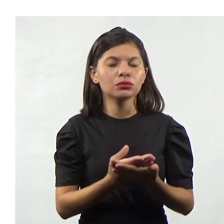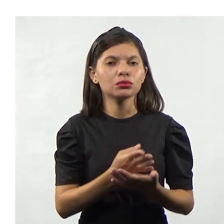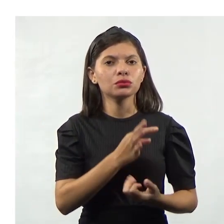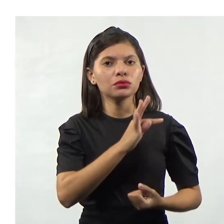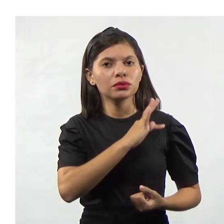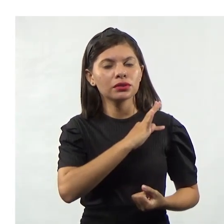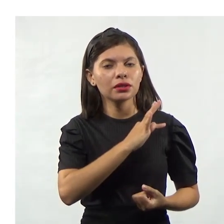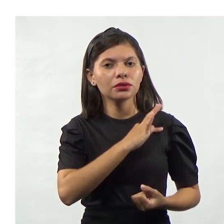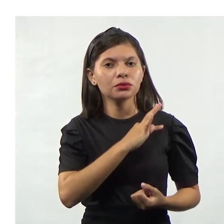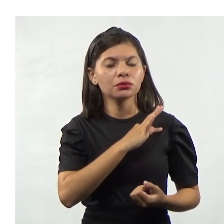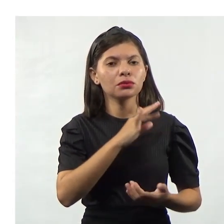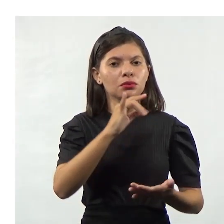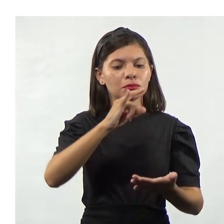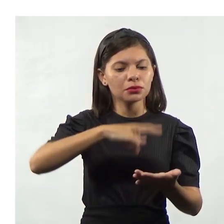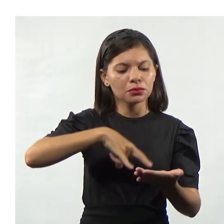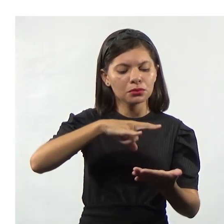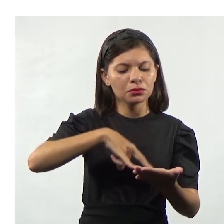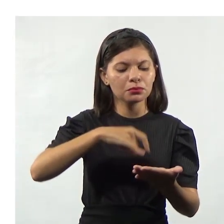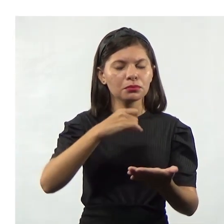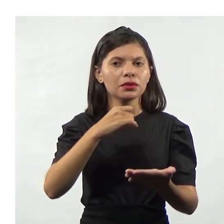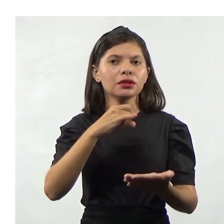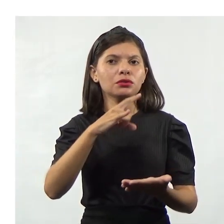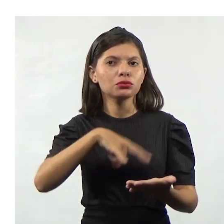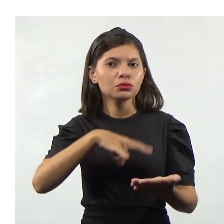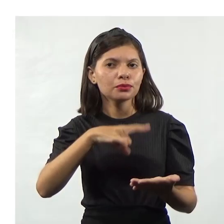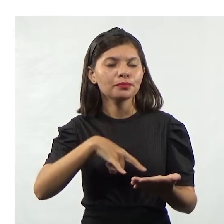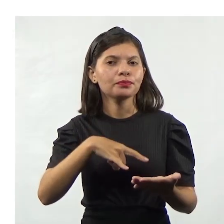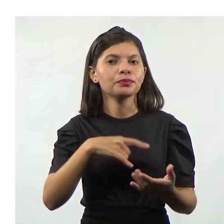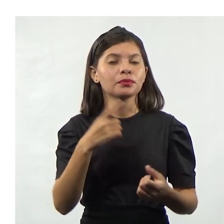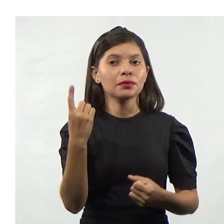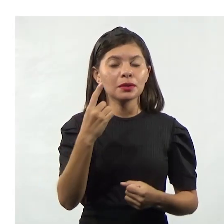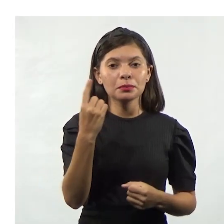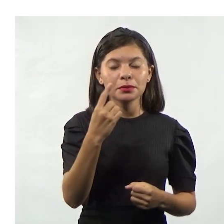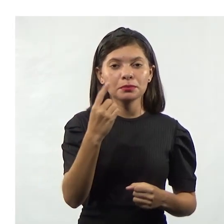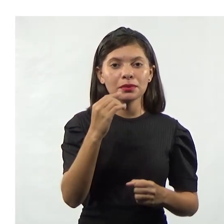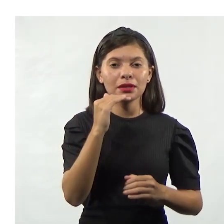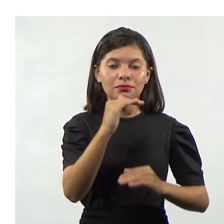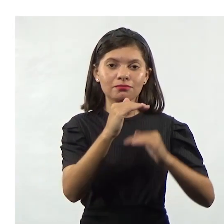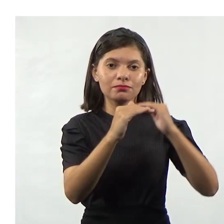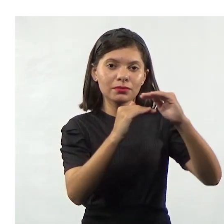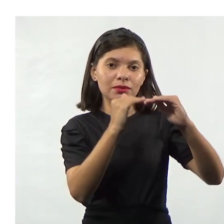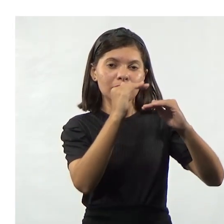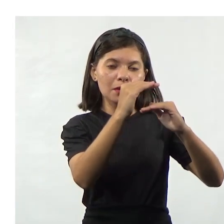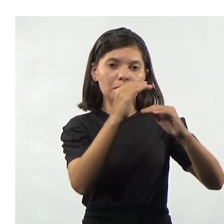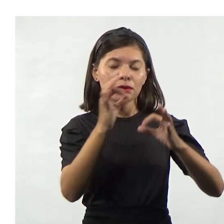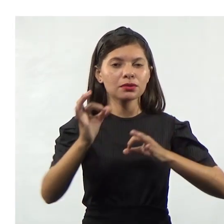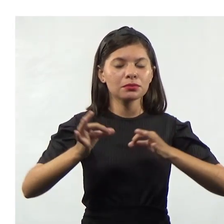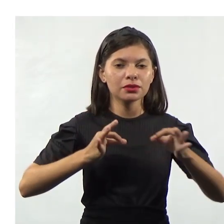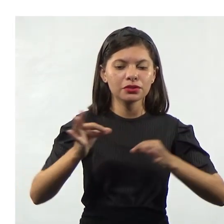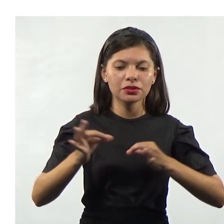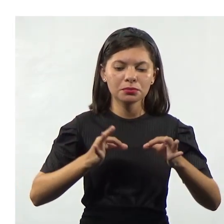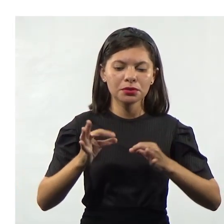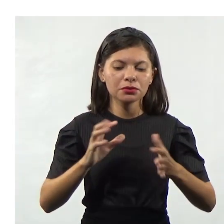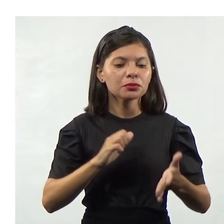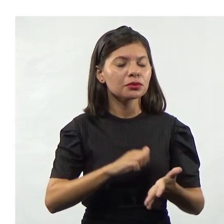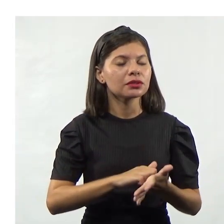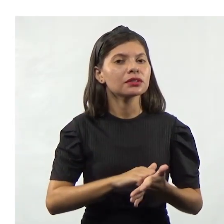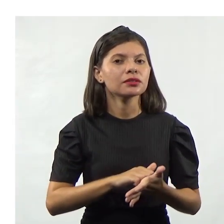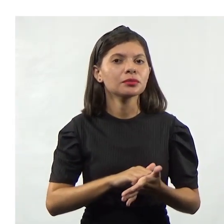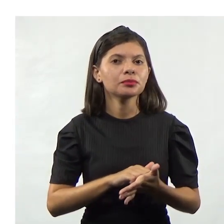o estudo técnico preliminar, como documento constitutivo da primeira etapa do planejamento, né, de uma contratação.